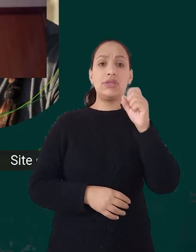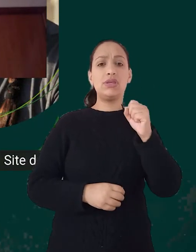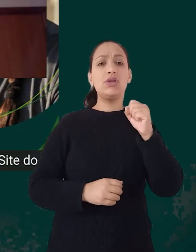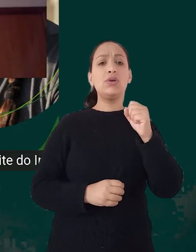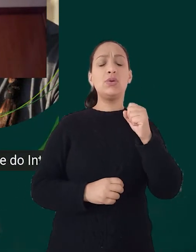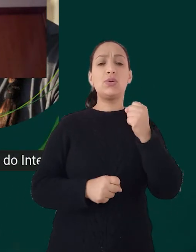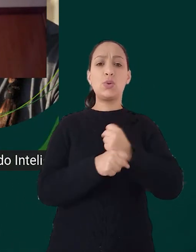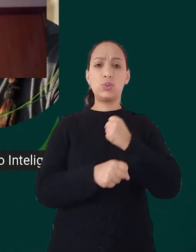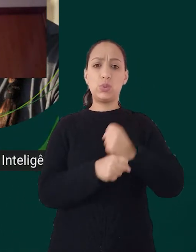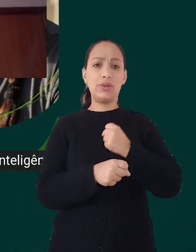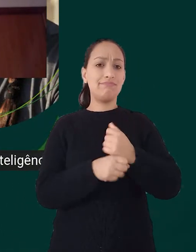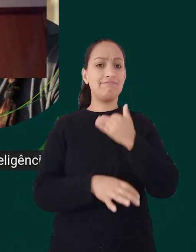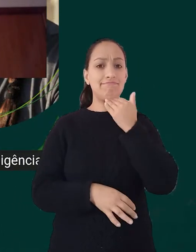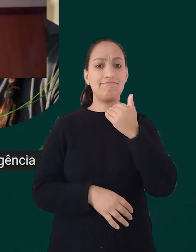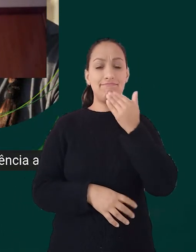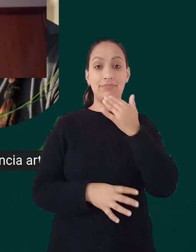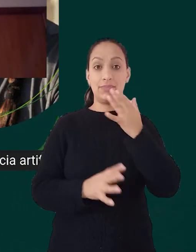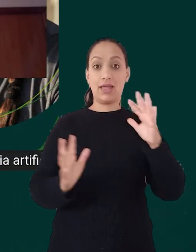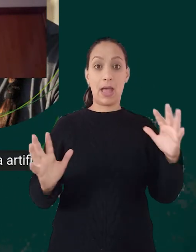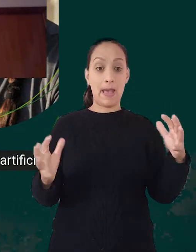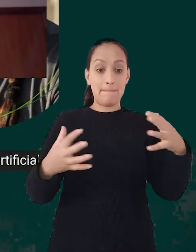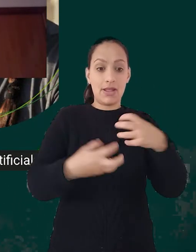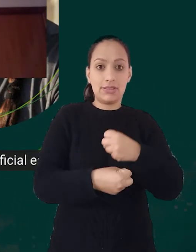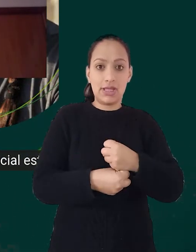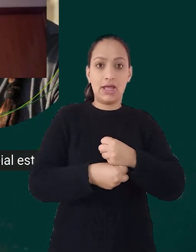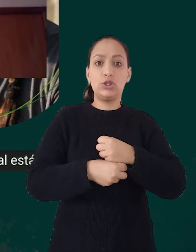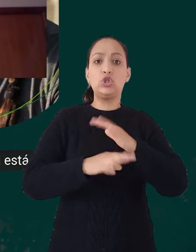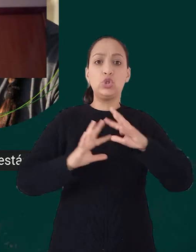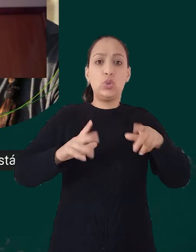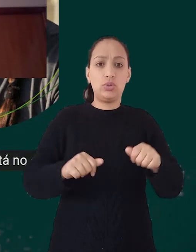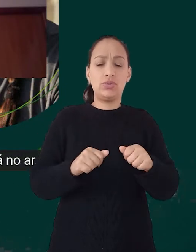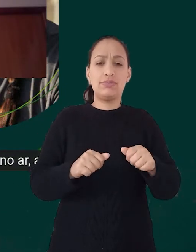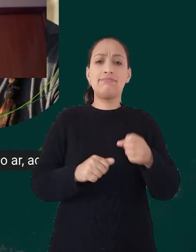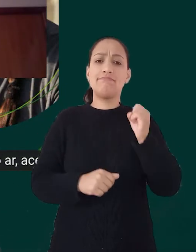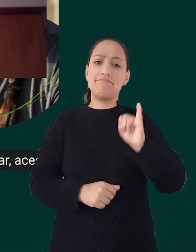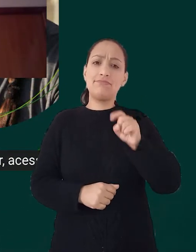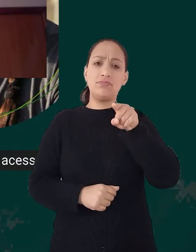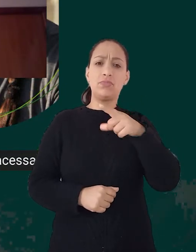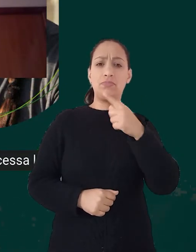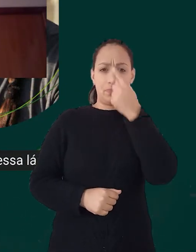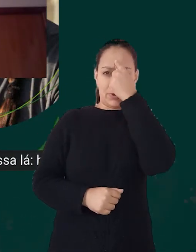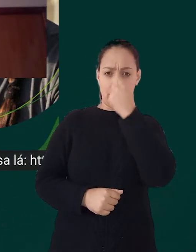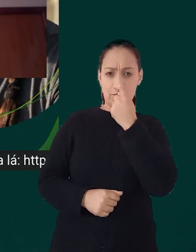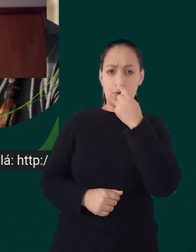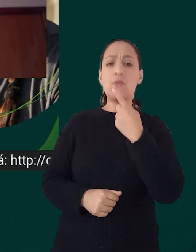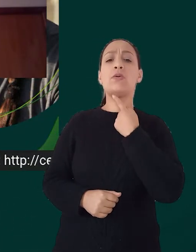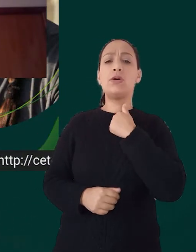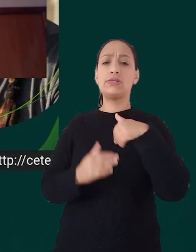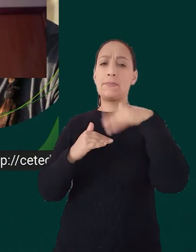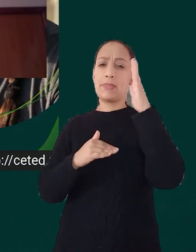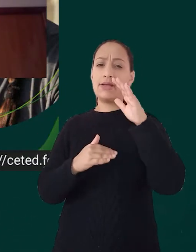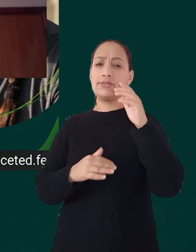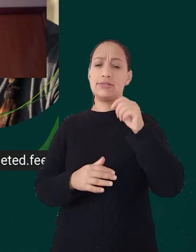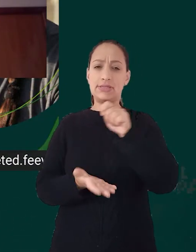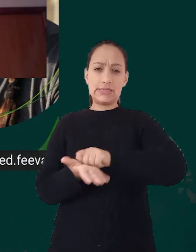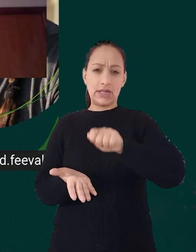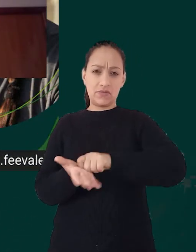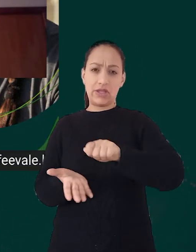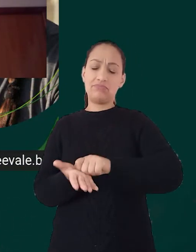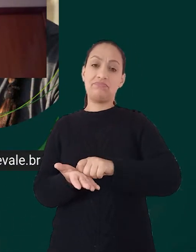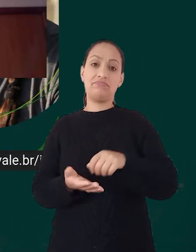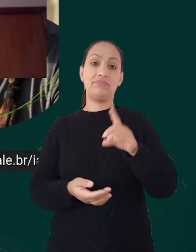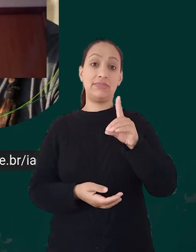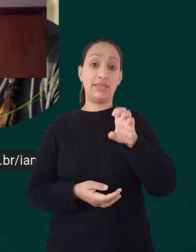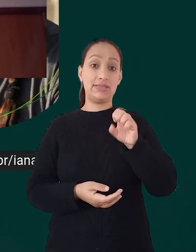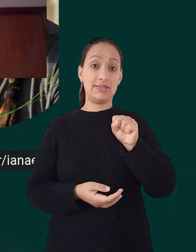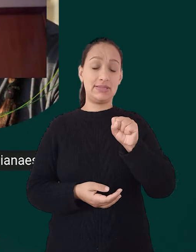tu querer abraçar todos eles de uma vez só. Se tu tem um perfil que tu gosta mais de escrever, cara, um designer de narrativa, uma pessoa que